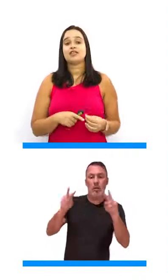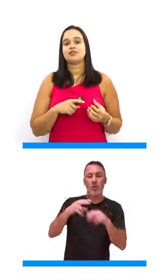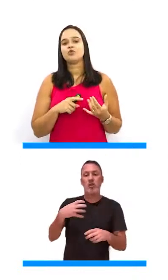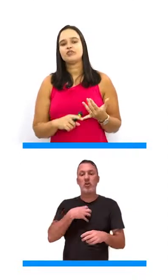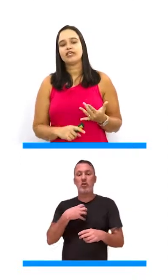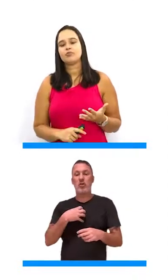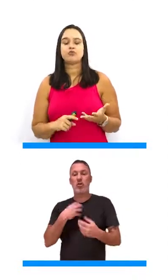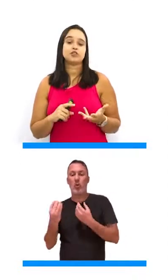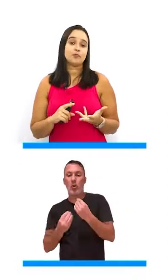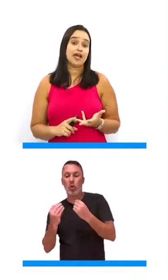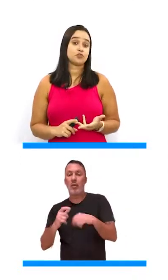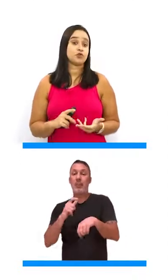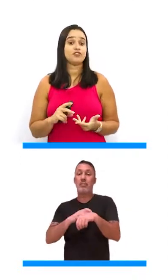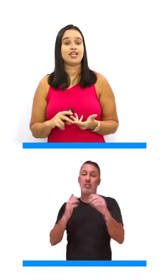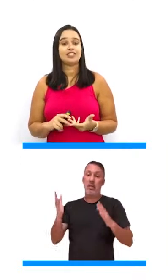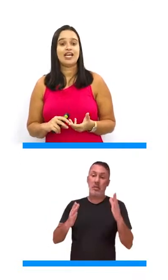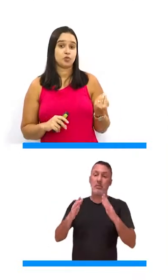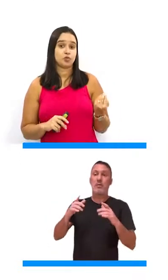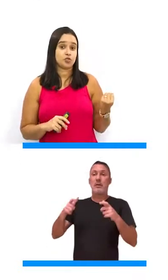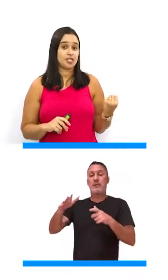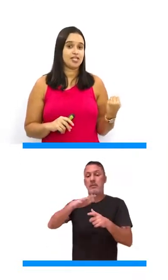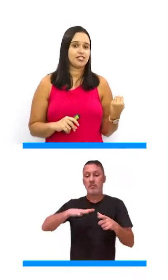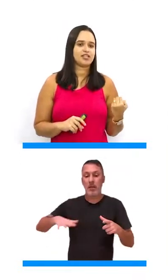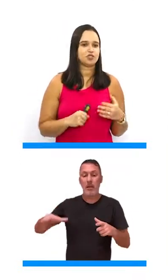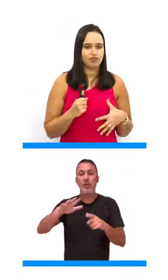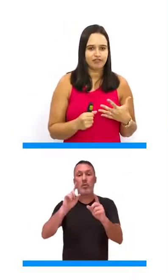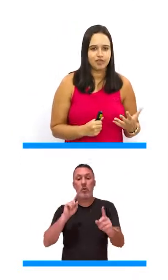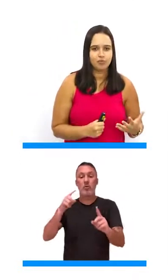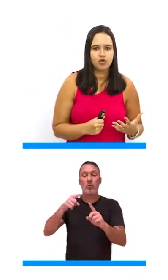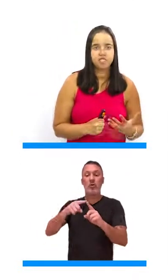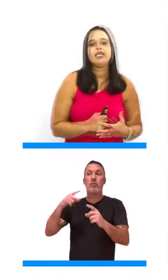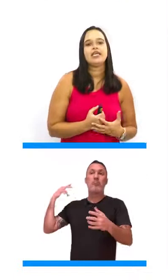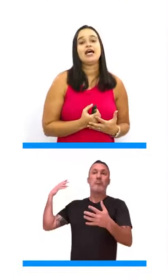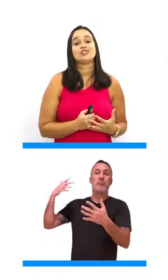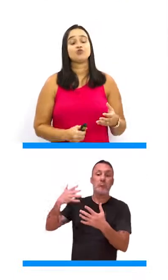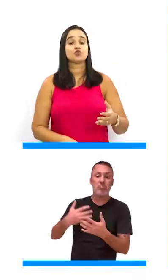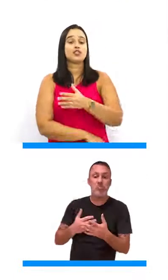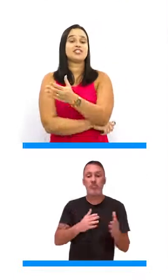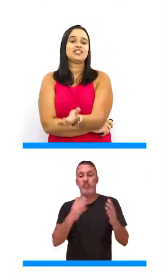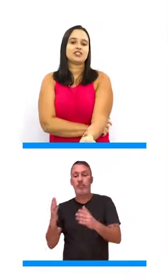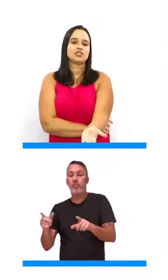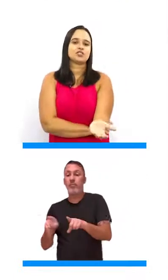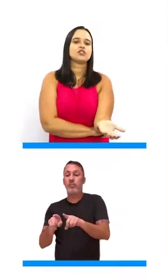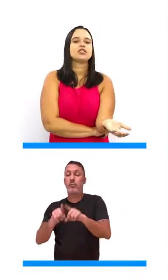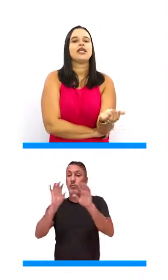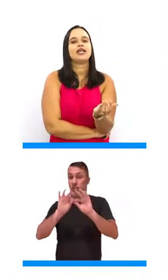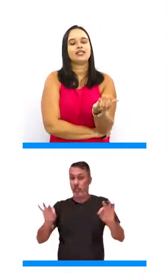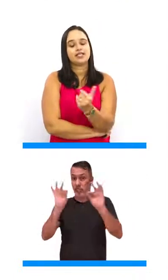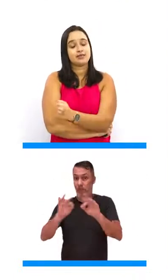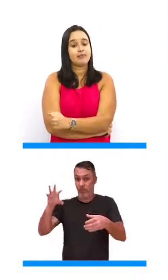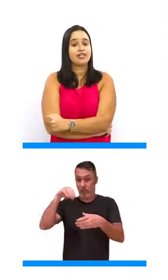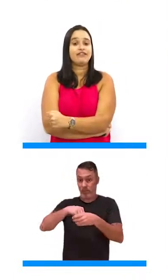ter relação com o tempo, com o espaço, com finalidade, procedência, que a gente vai ver depois, e as funções sintáticas que